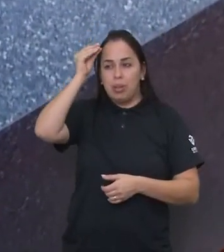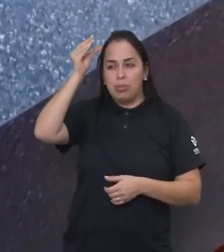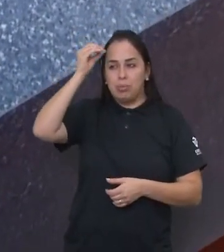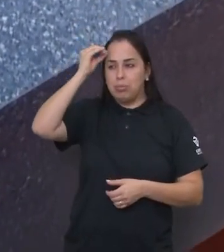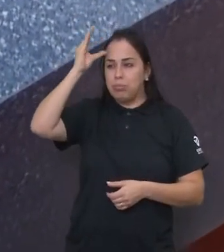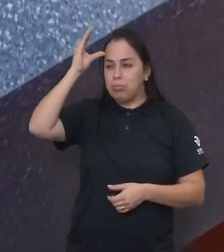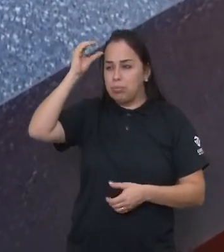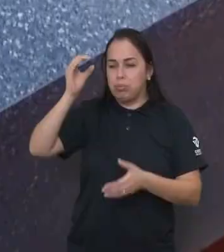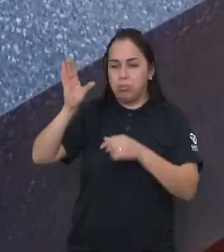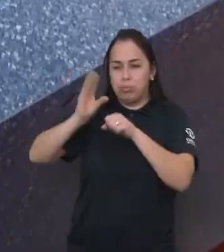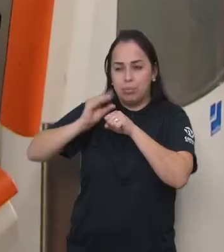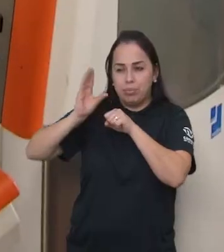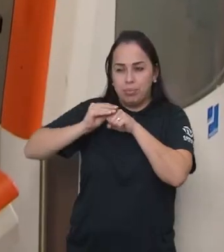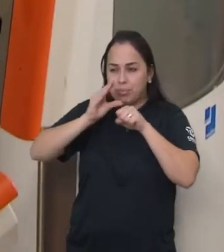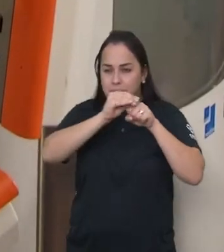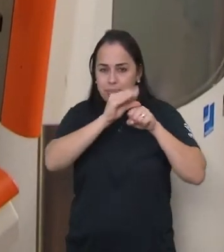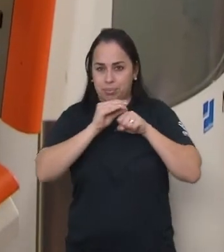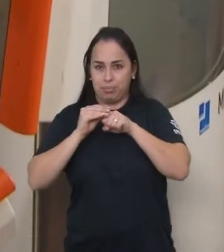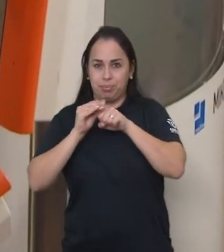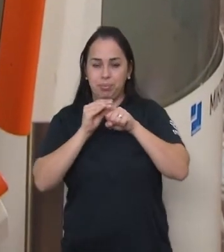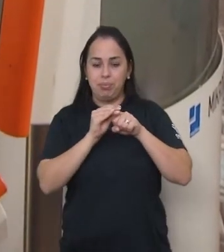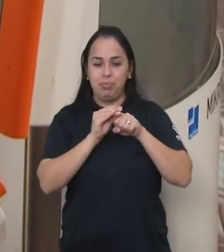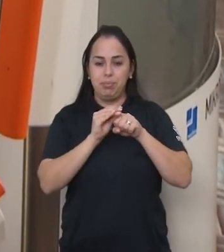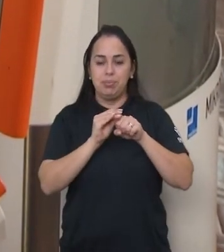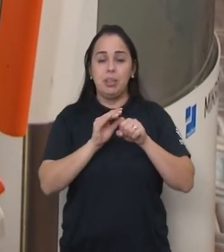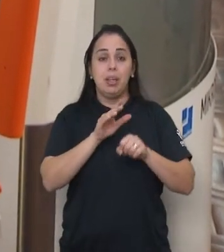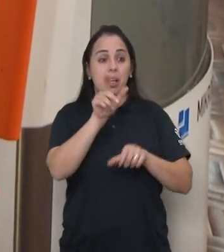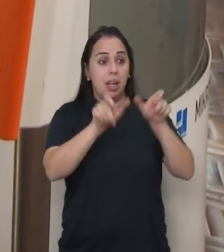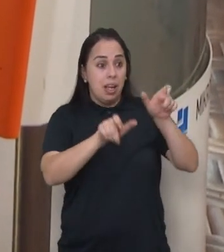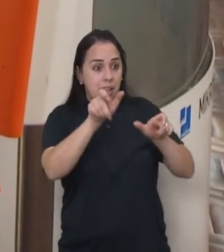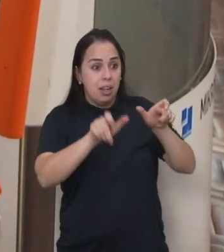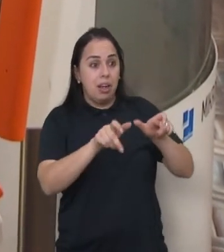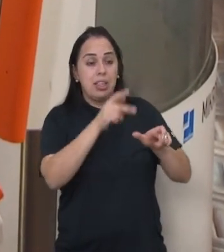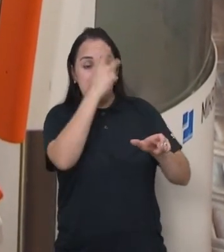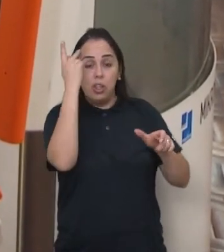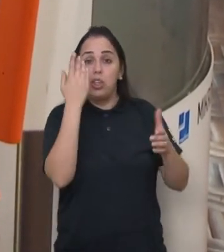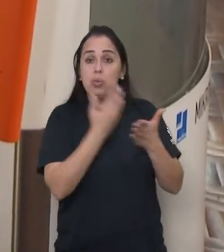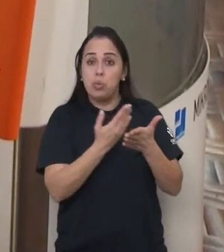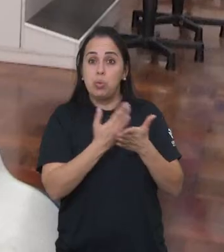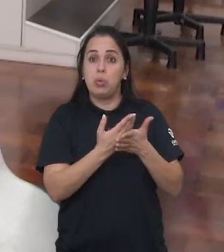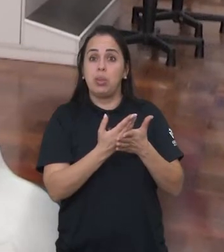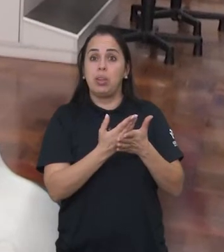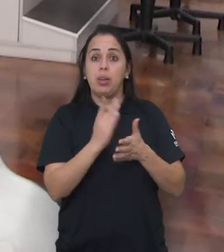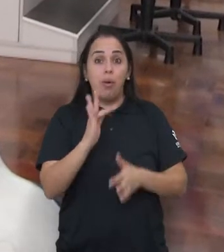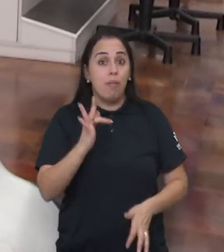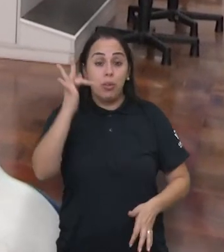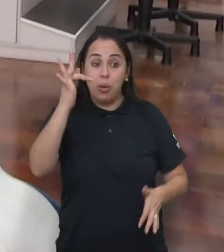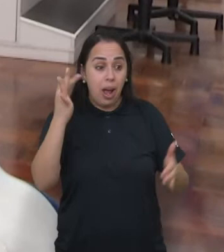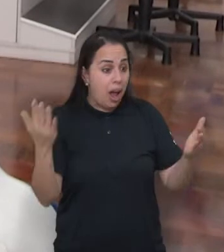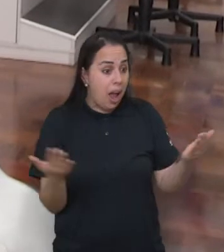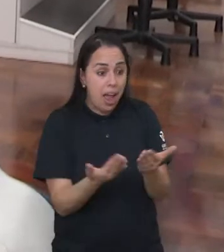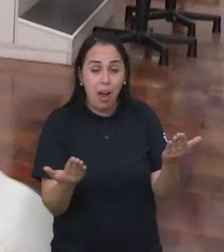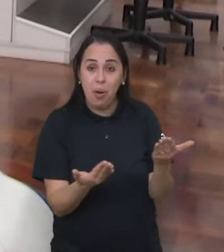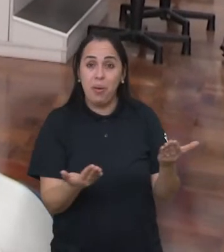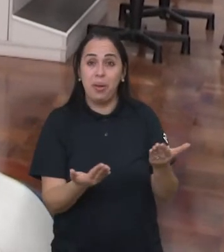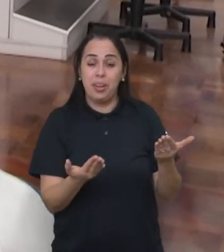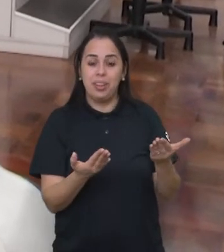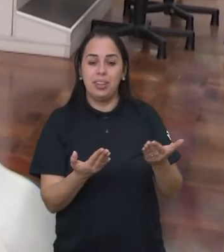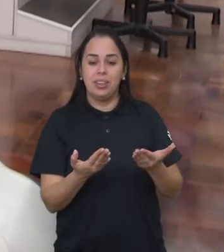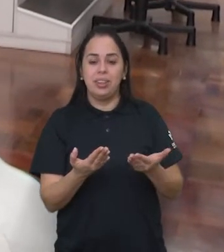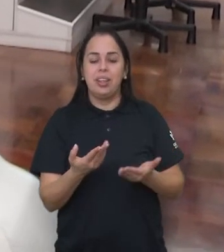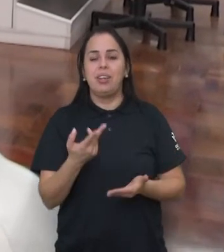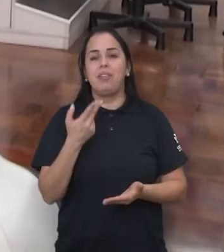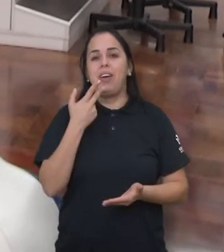são disponibilizadas para que as pessoas elas efetivamente se qualifiquem o futuro e já está acontecendo